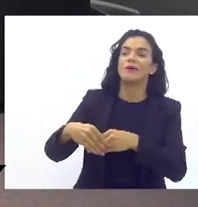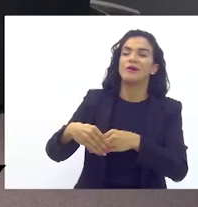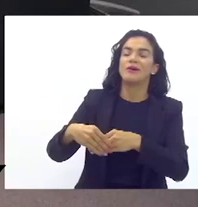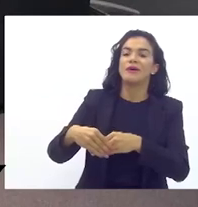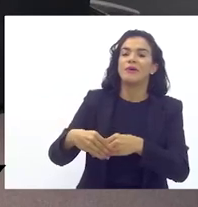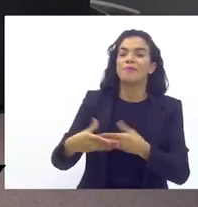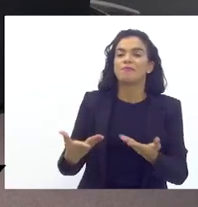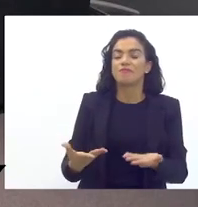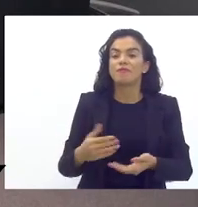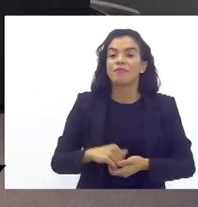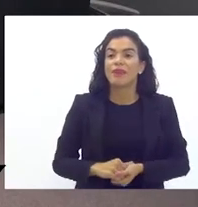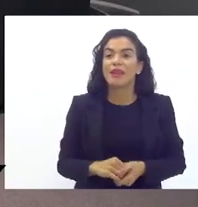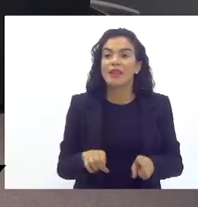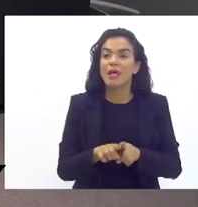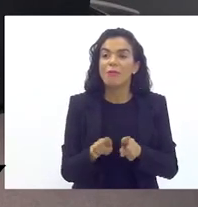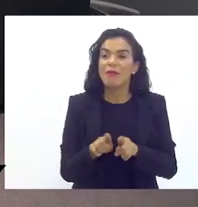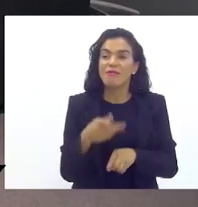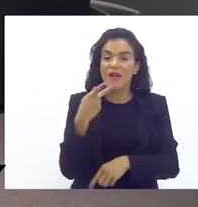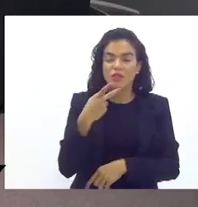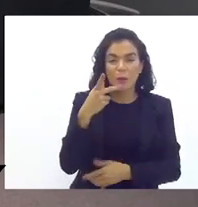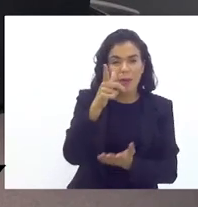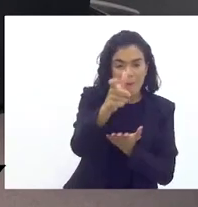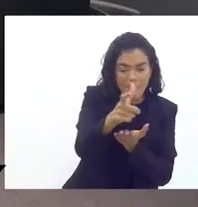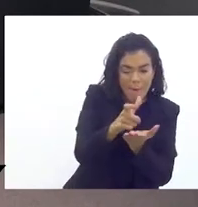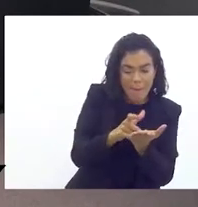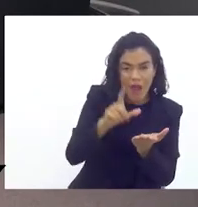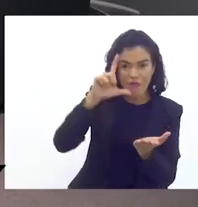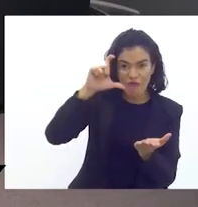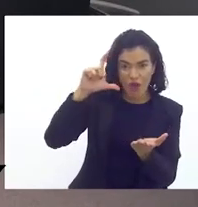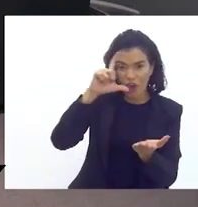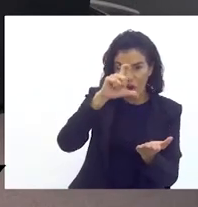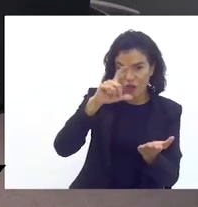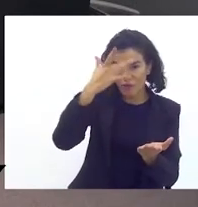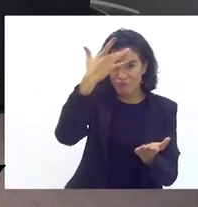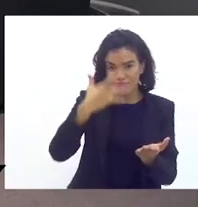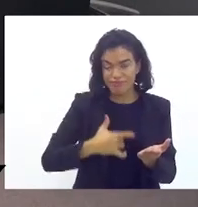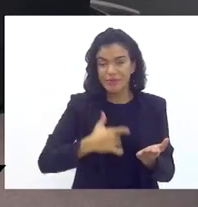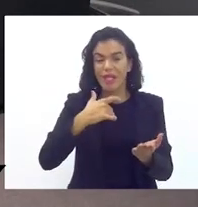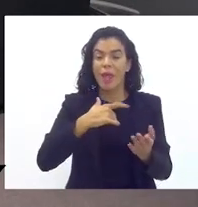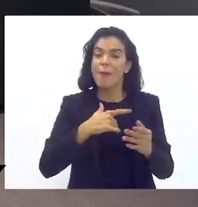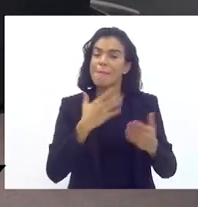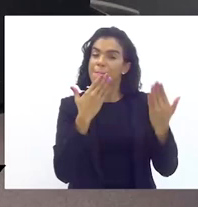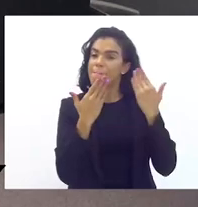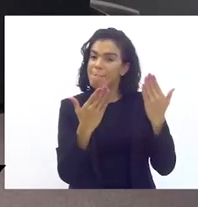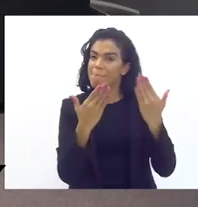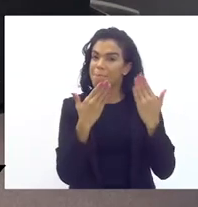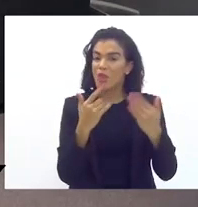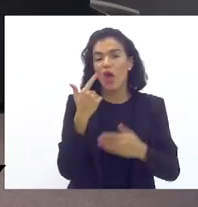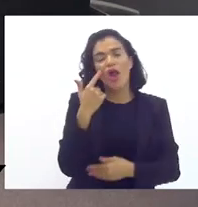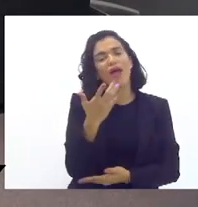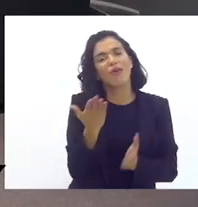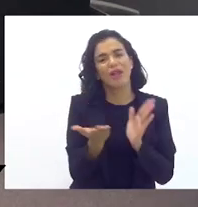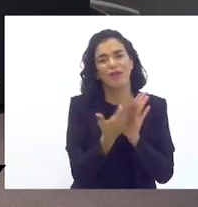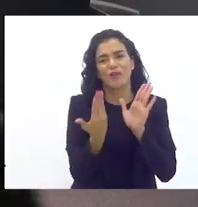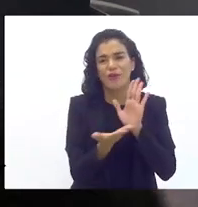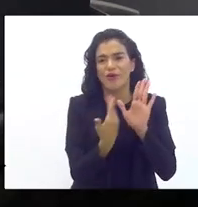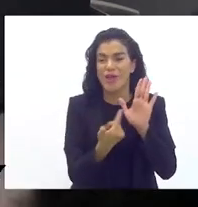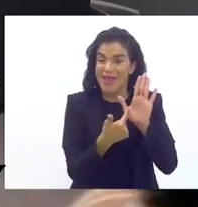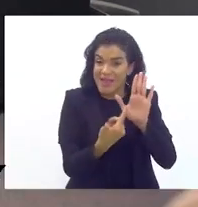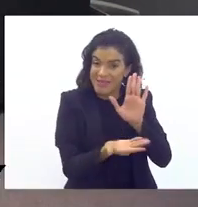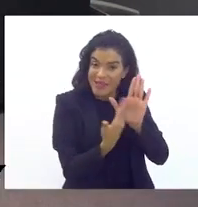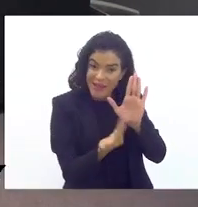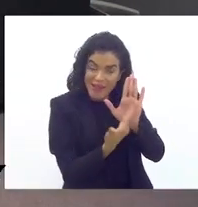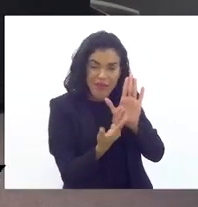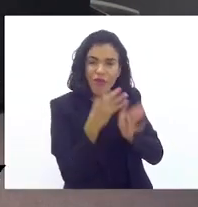para falar sobre o reconhecimento fotográfico é importante a gente em primeiro olhar para esse livro esse livro é